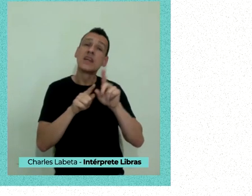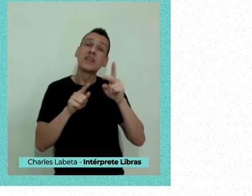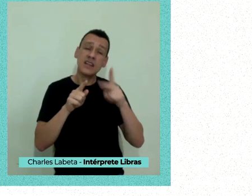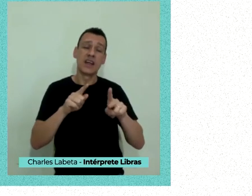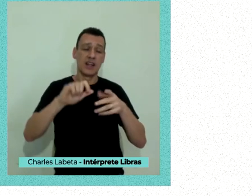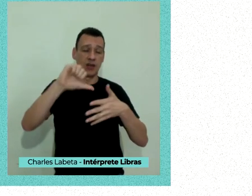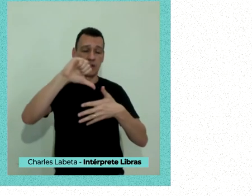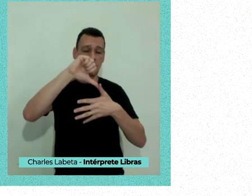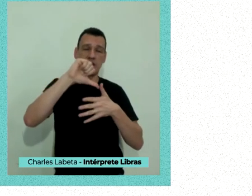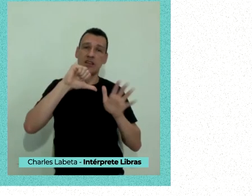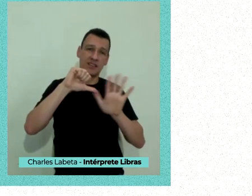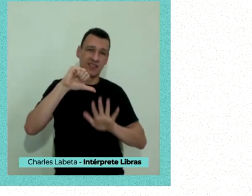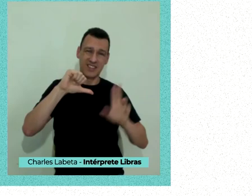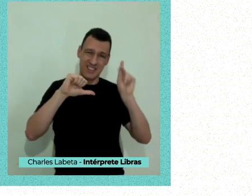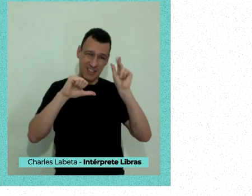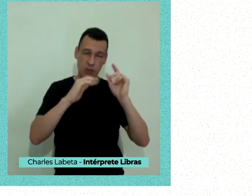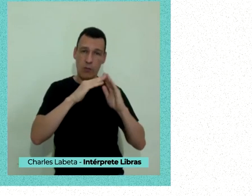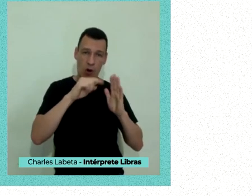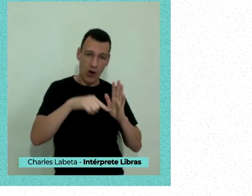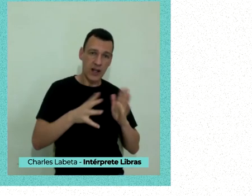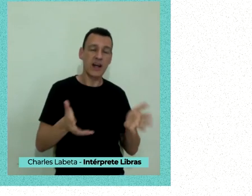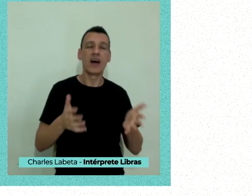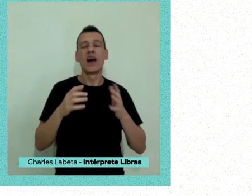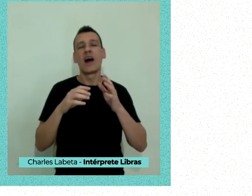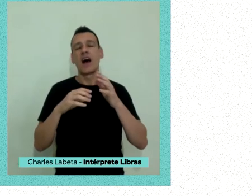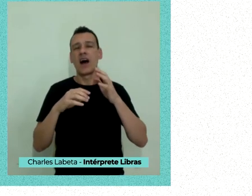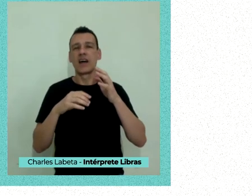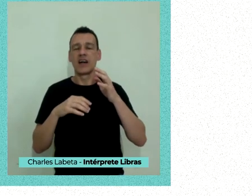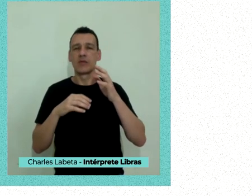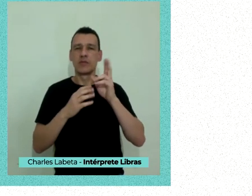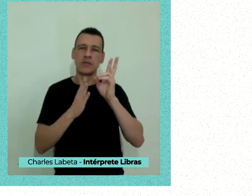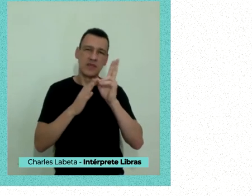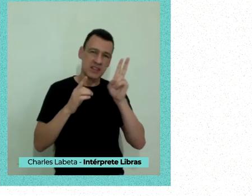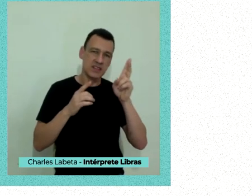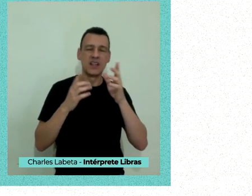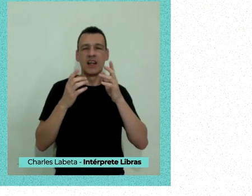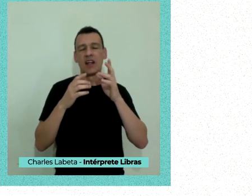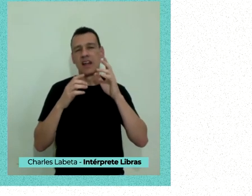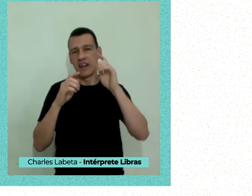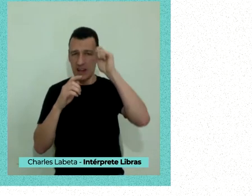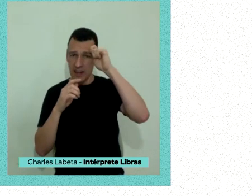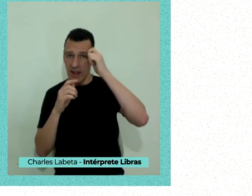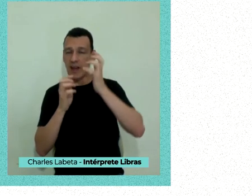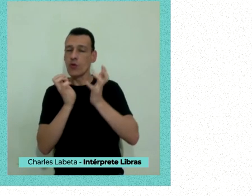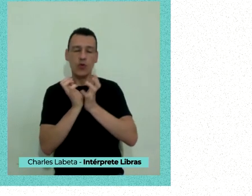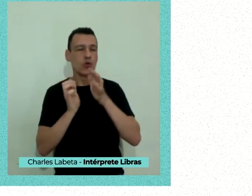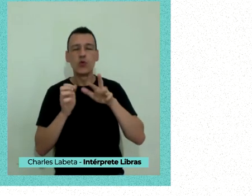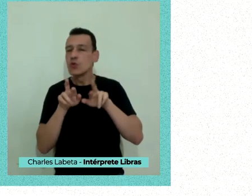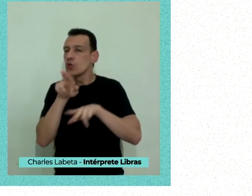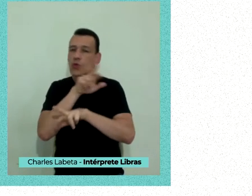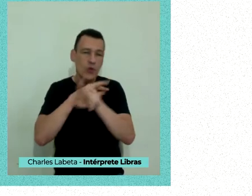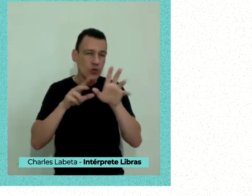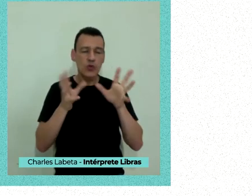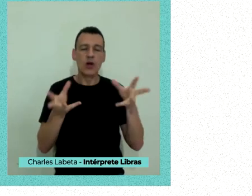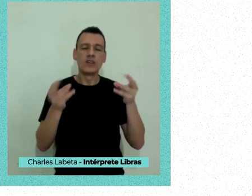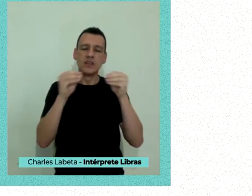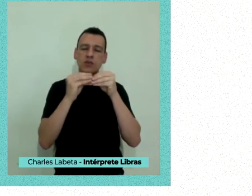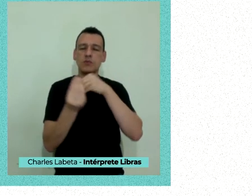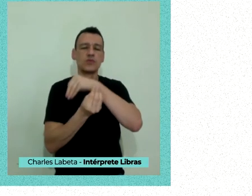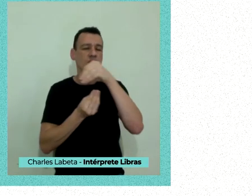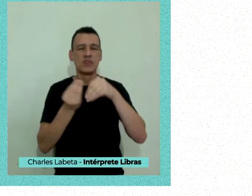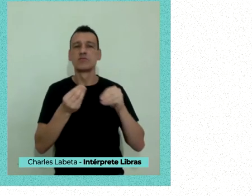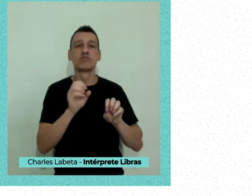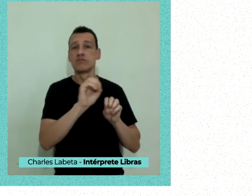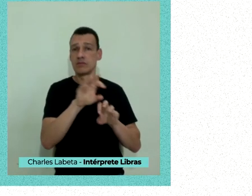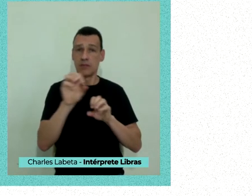povos ameríndios, dos povos negros, e que a gente tenha um currículo, um cotidiano escolar de